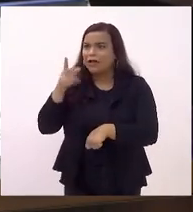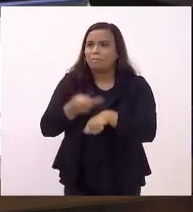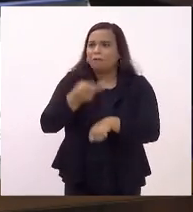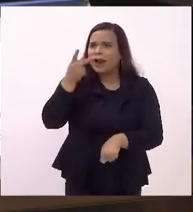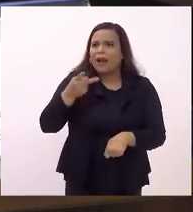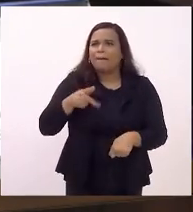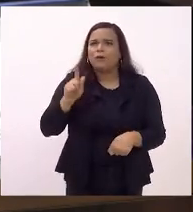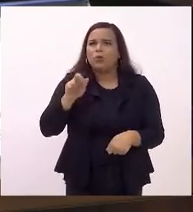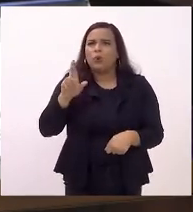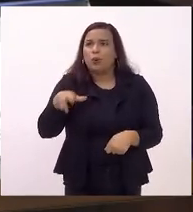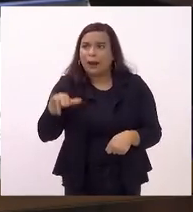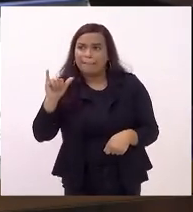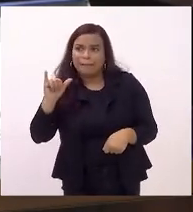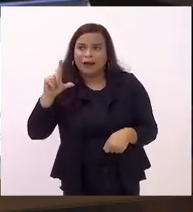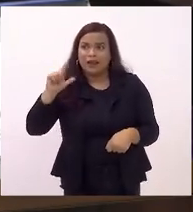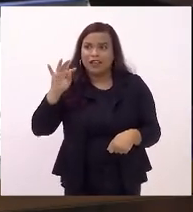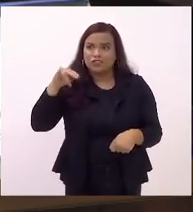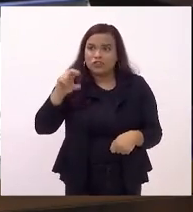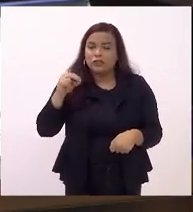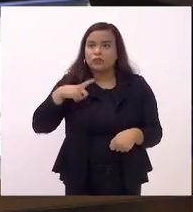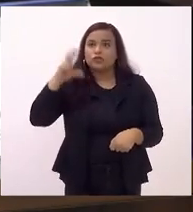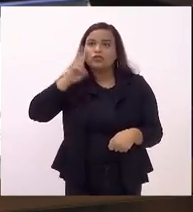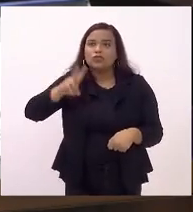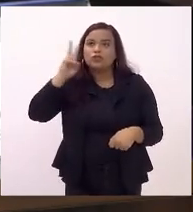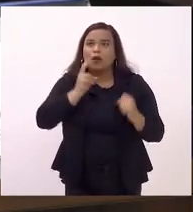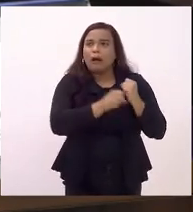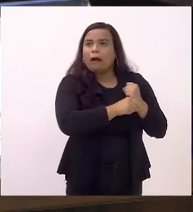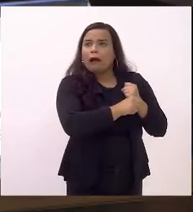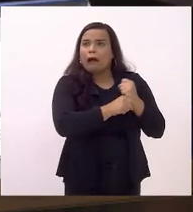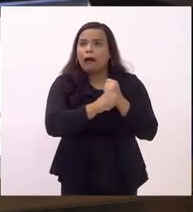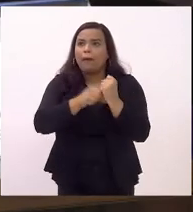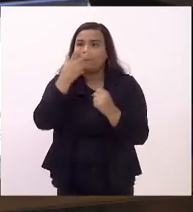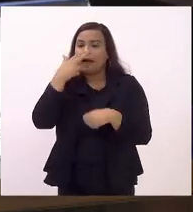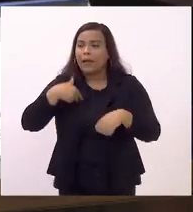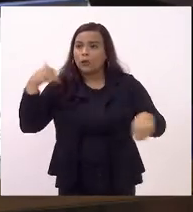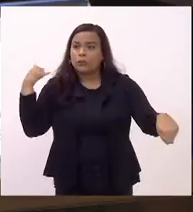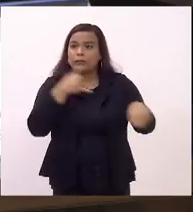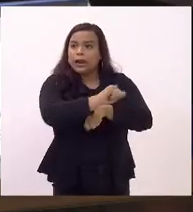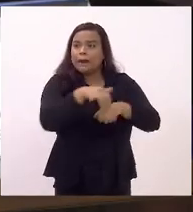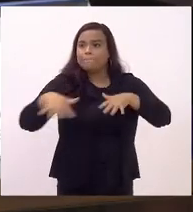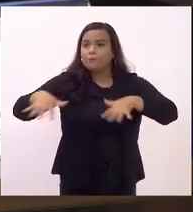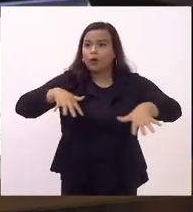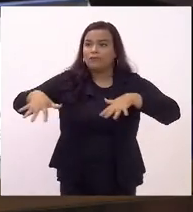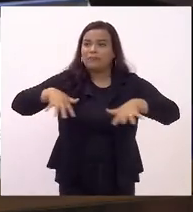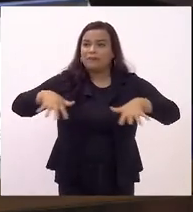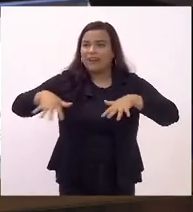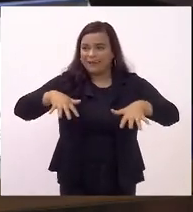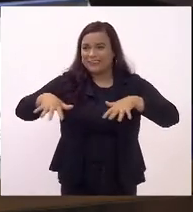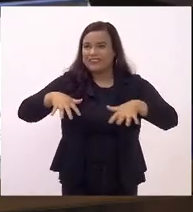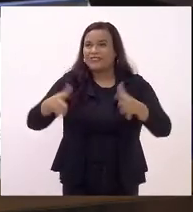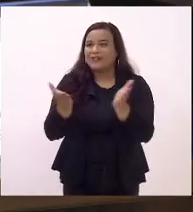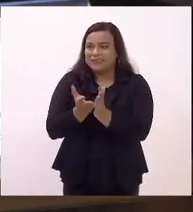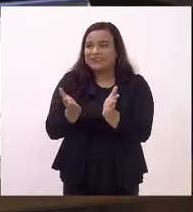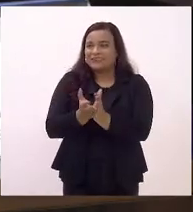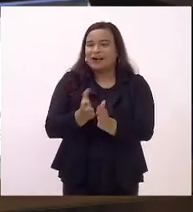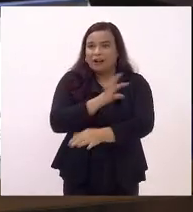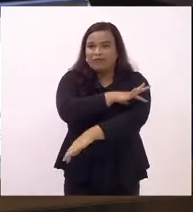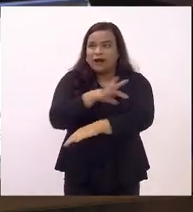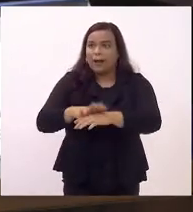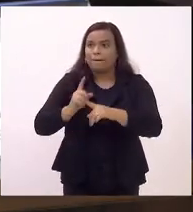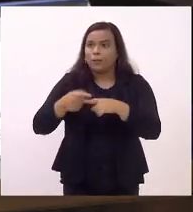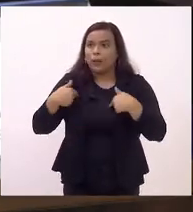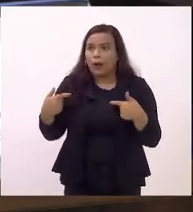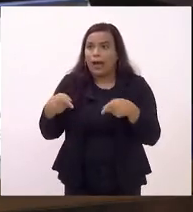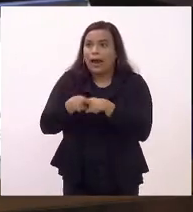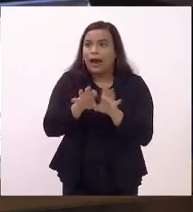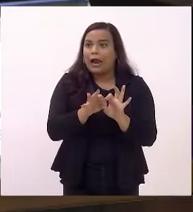me tornei alguém que havia traído o movimento evangélico porque se aliou a macumbeiros. Então, que pastor é